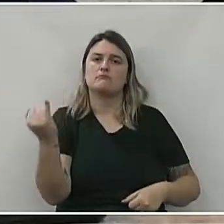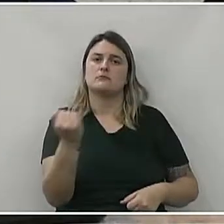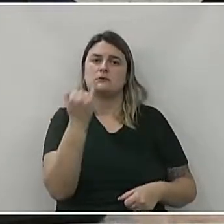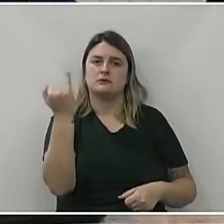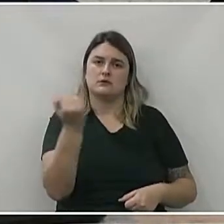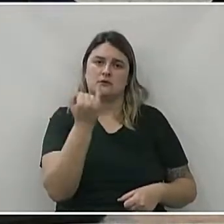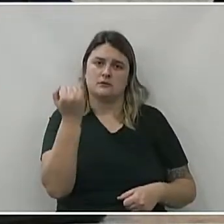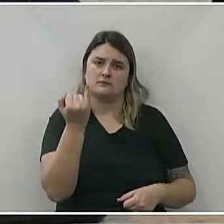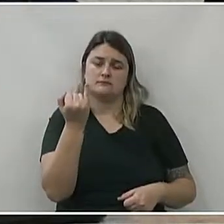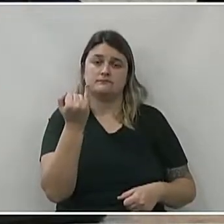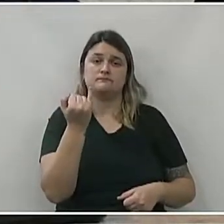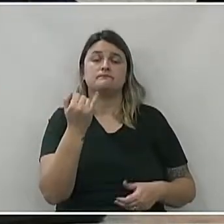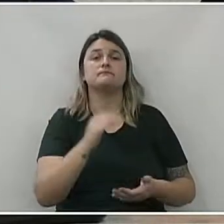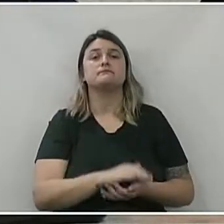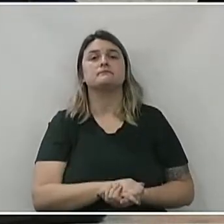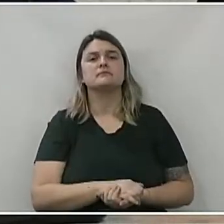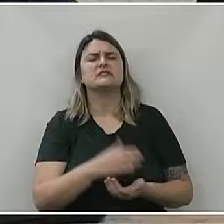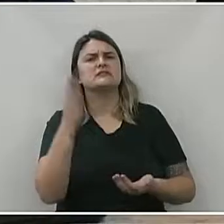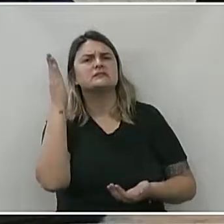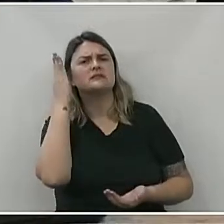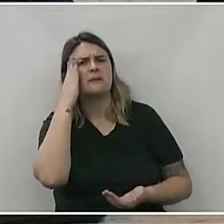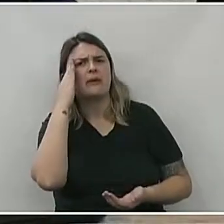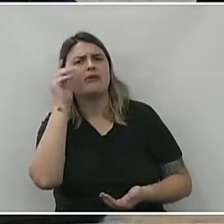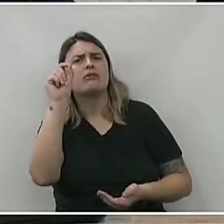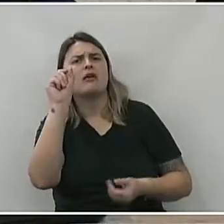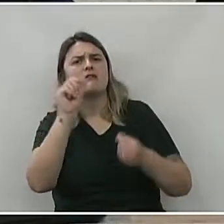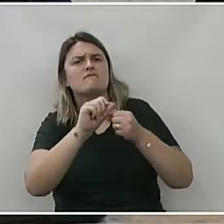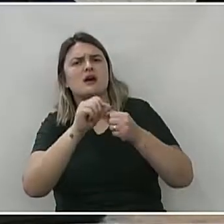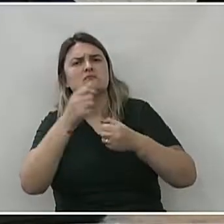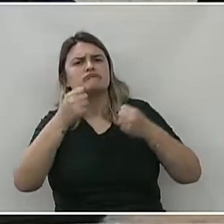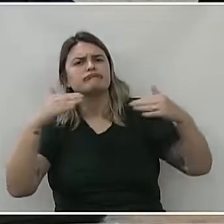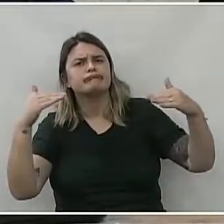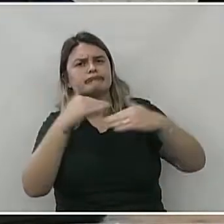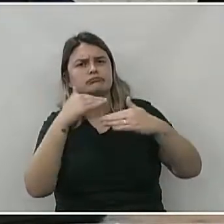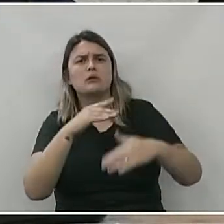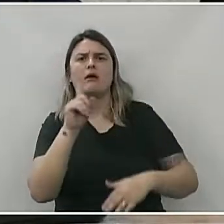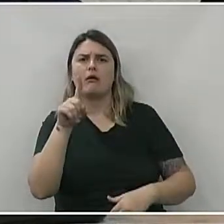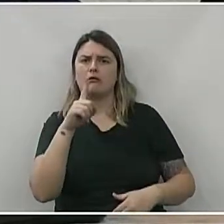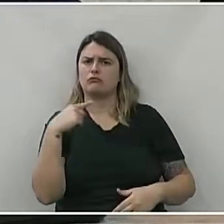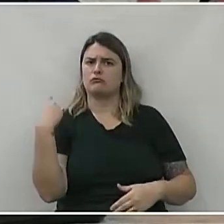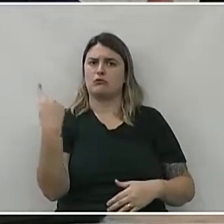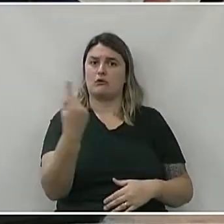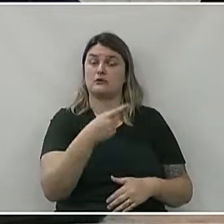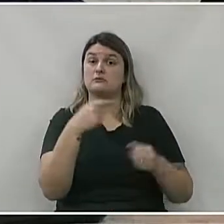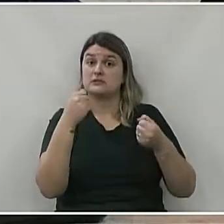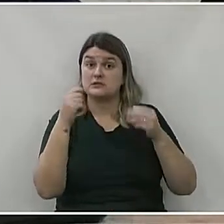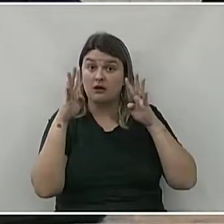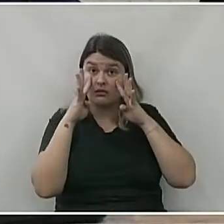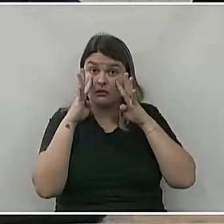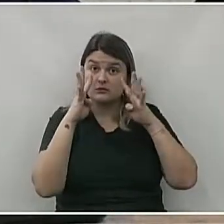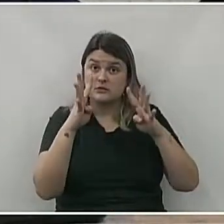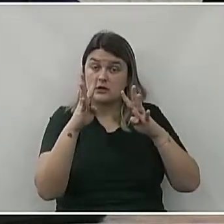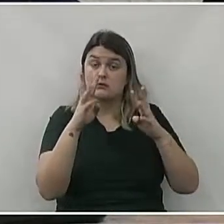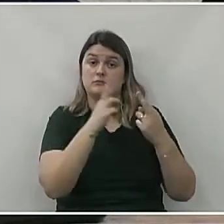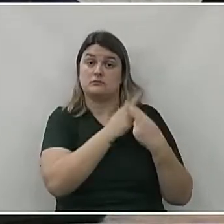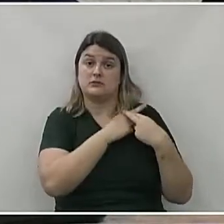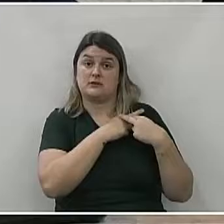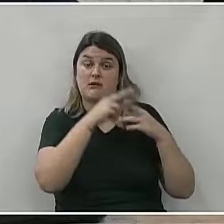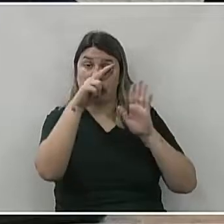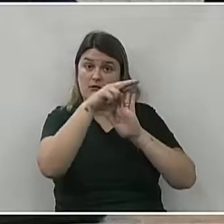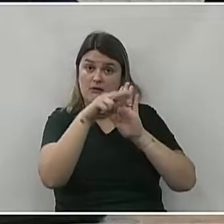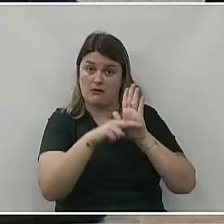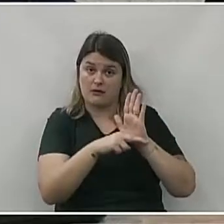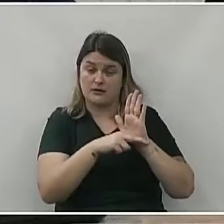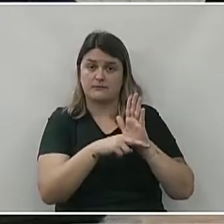importante e, acima de tudo, saber que quem faz o trânsito é cada um de nós. Então, deixo aqui o convite a todos,